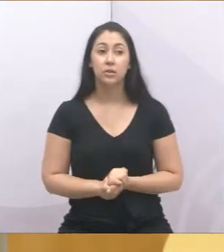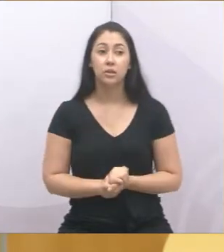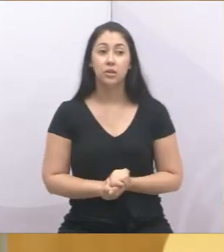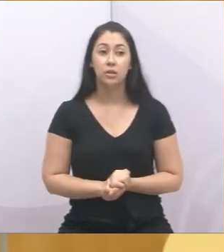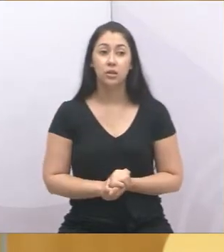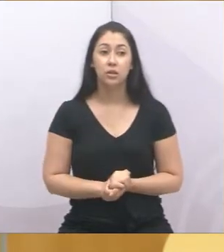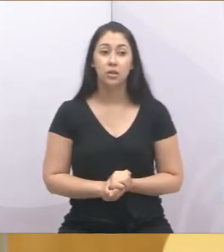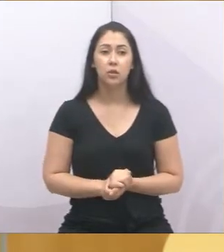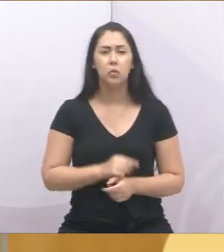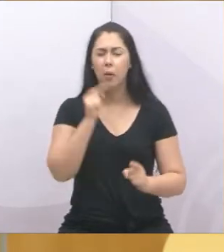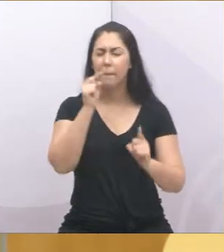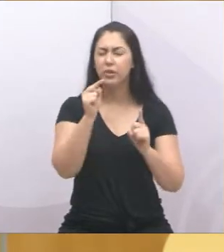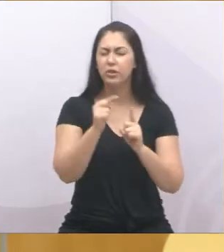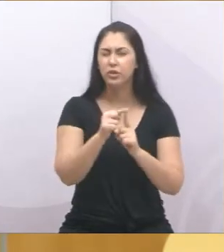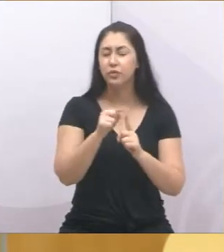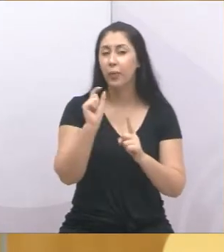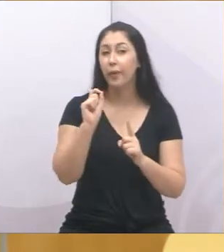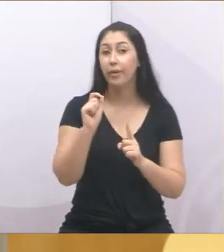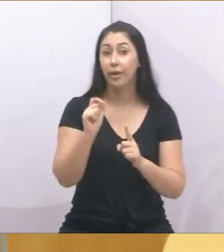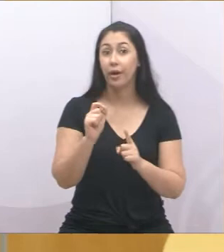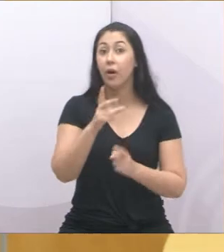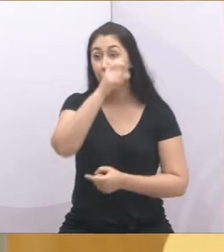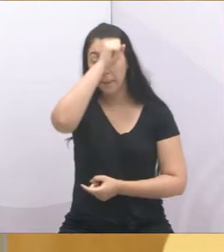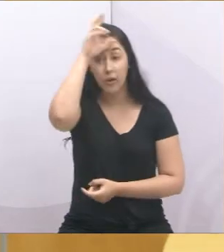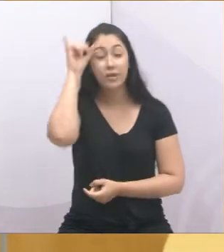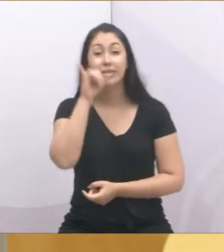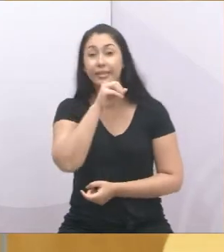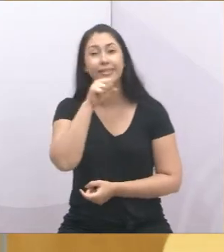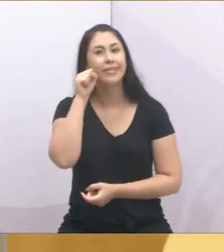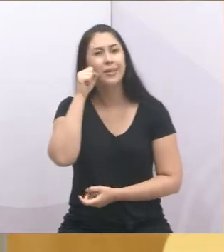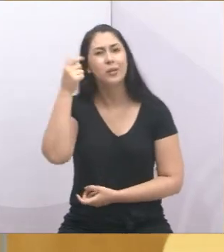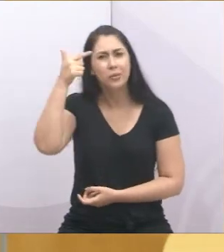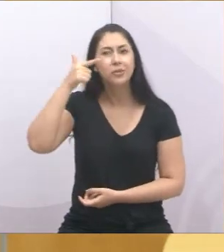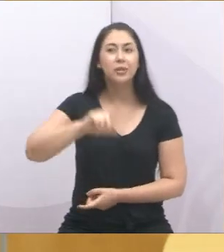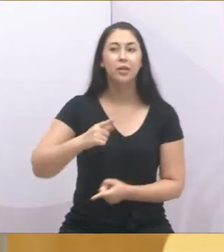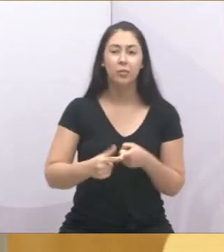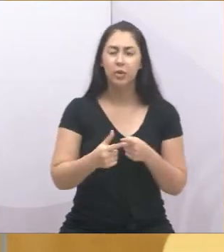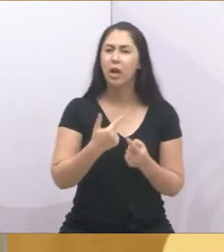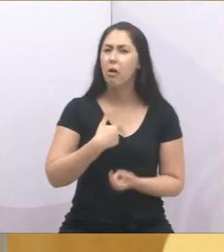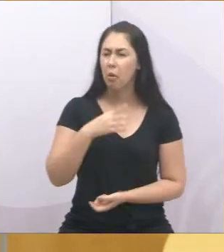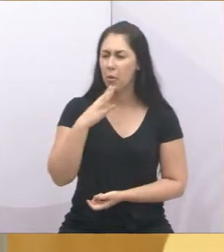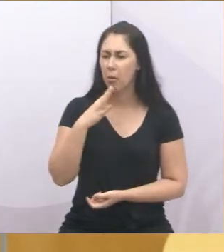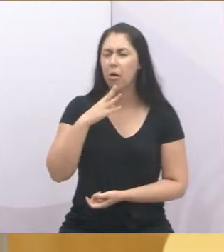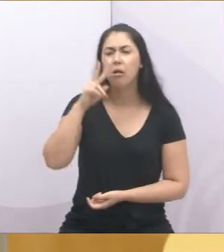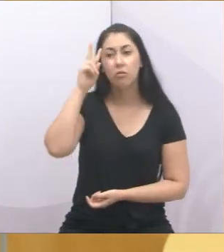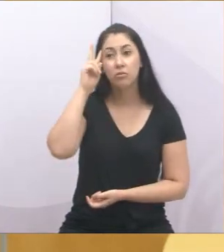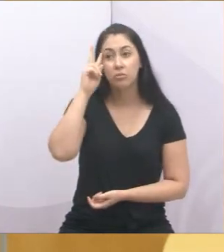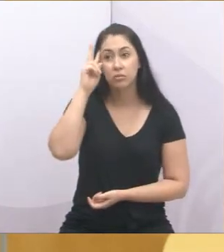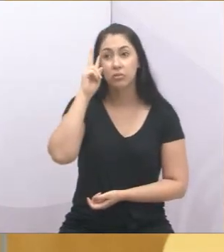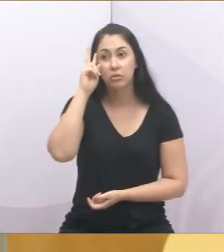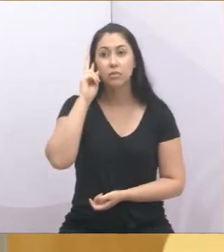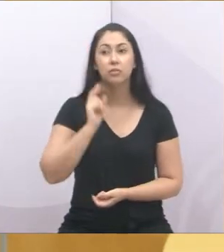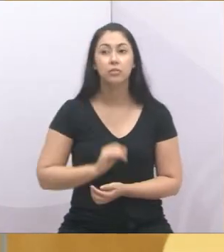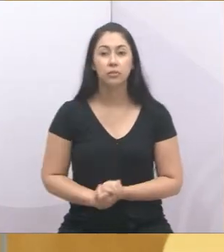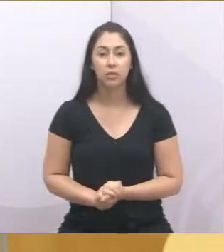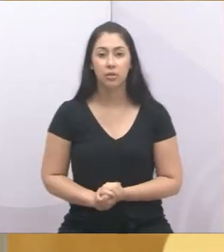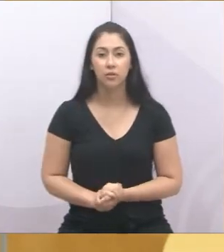reeleger o prefeito Isaías, porque conheço a honestidade dele, conheço a história dele, conheço